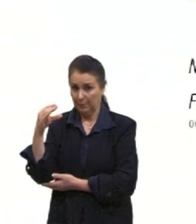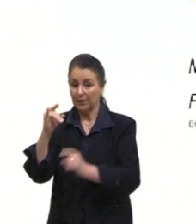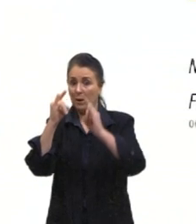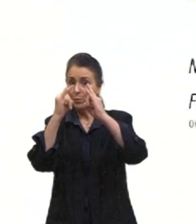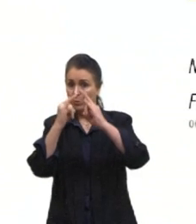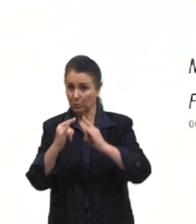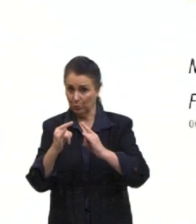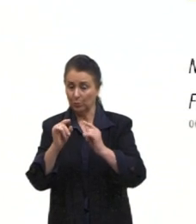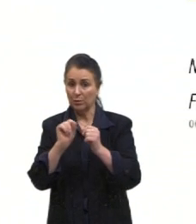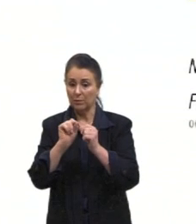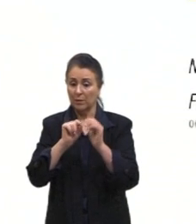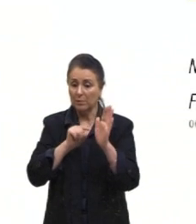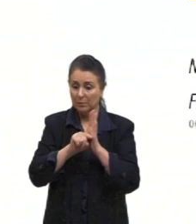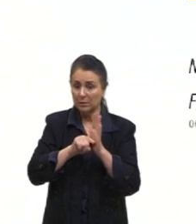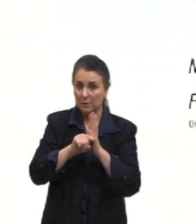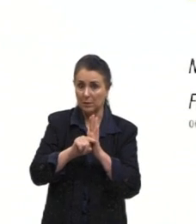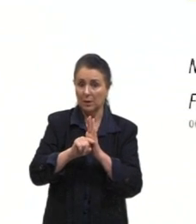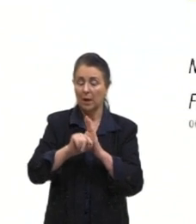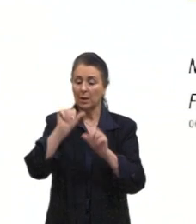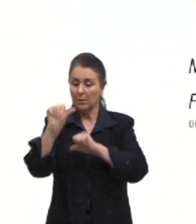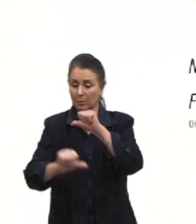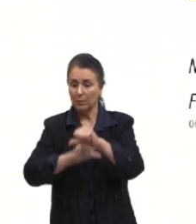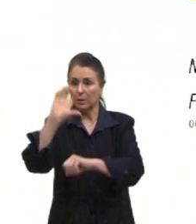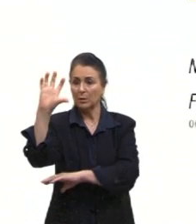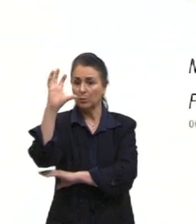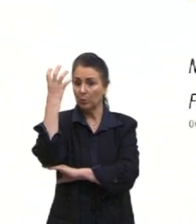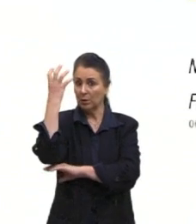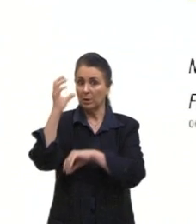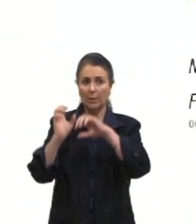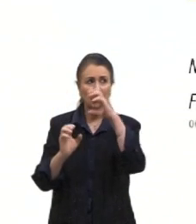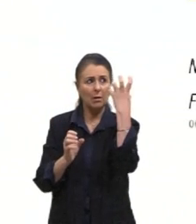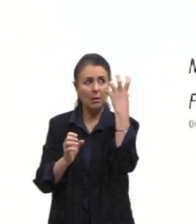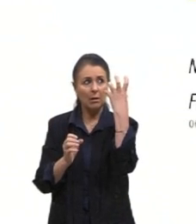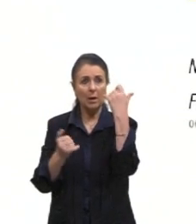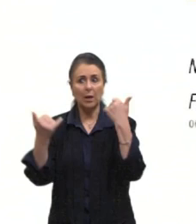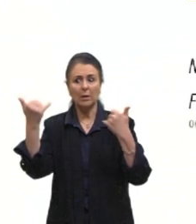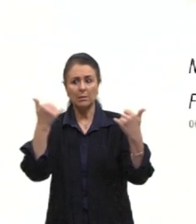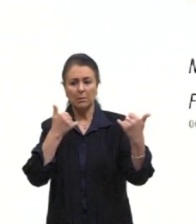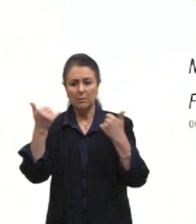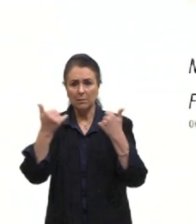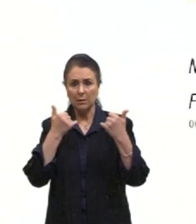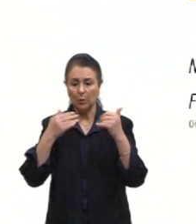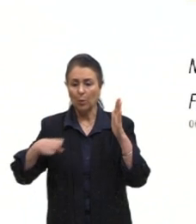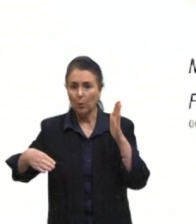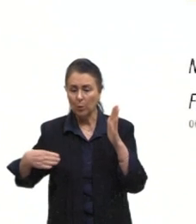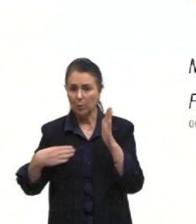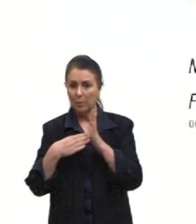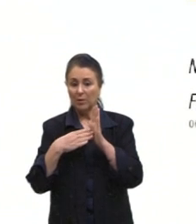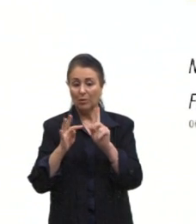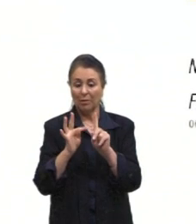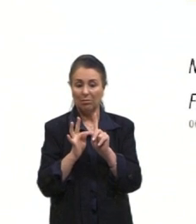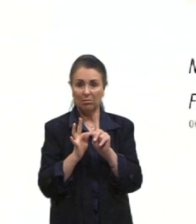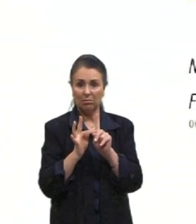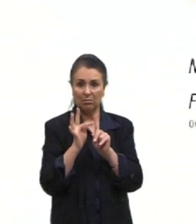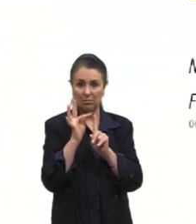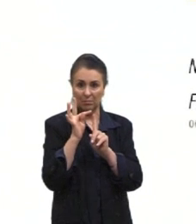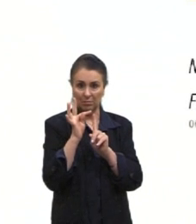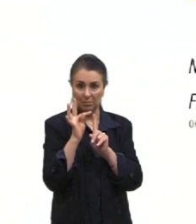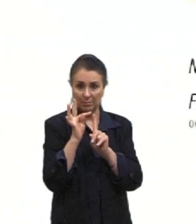trabalha com as mudanças climáticas que eles vêm nos dizendo que os limites da temperatura